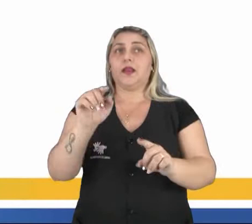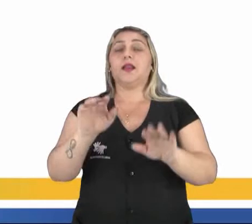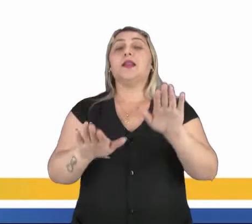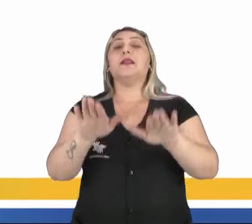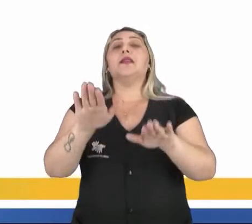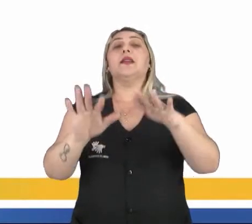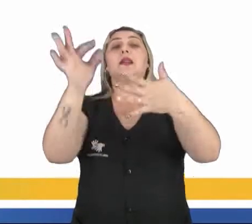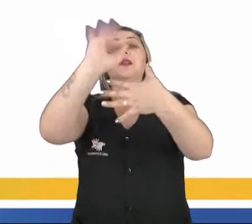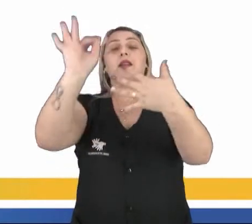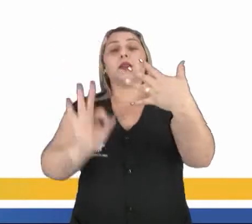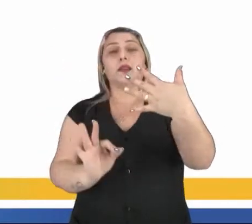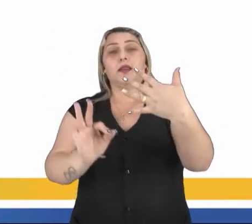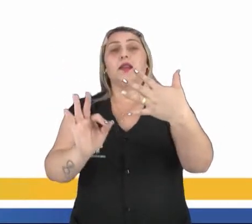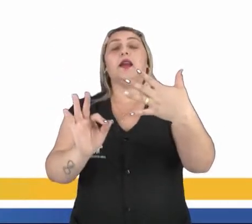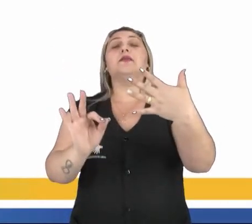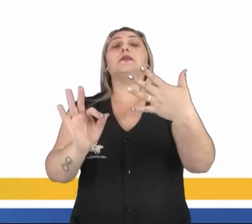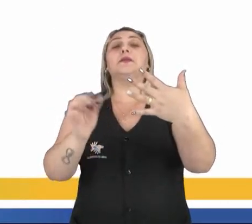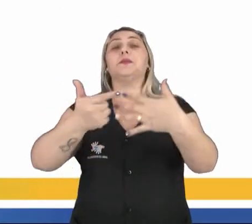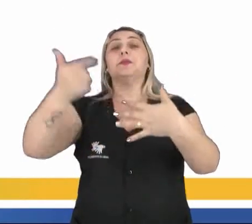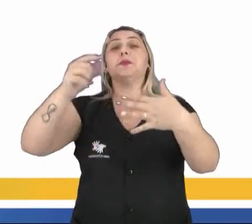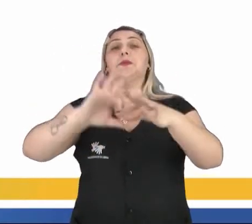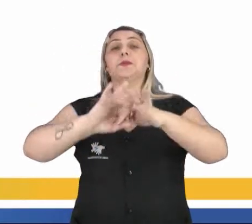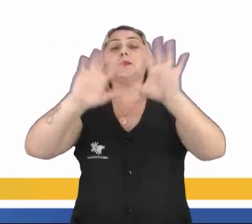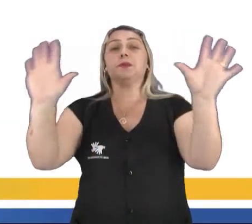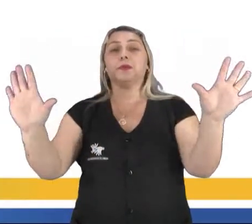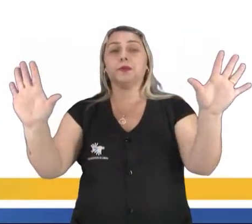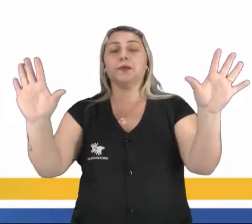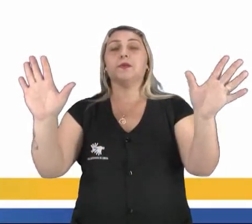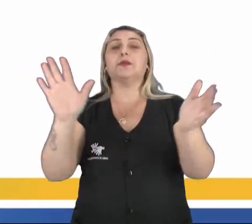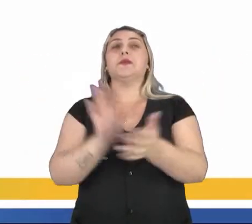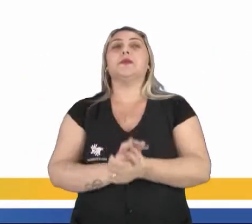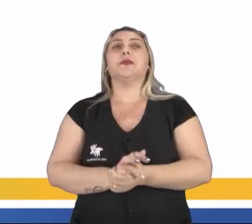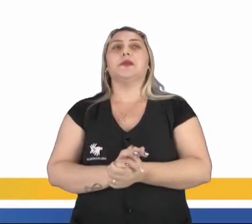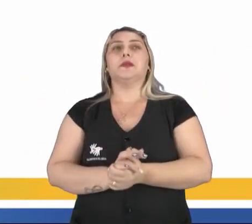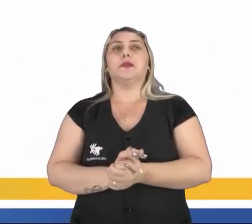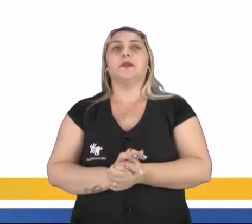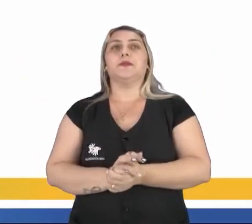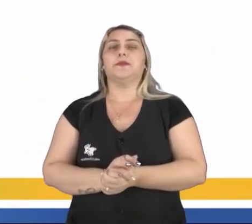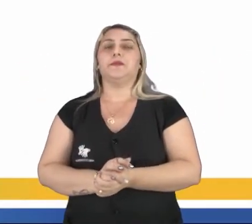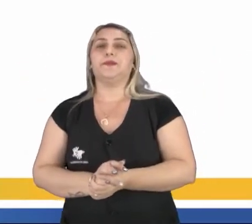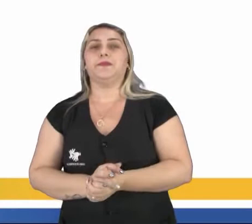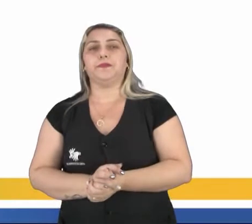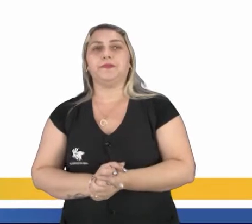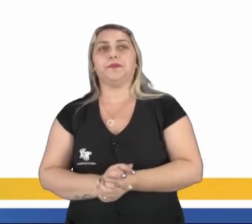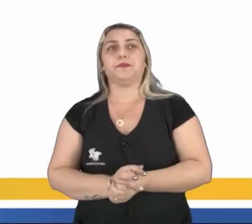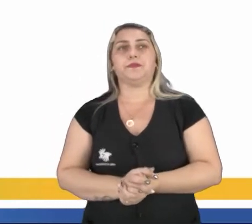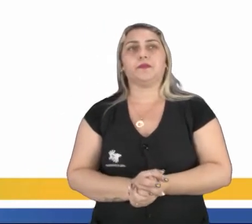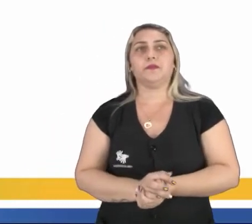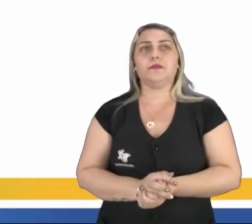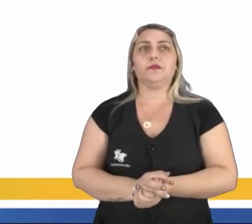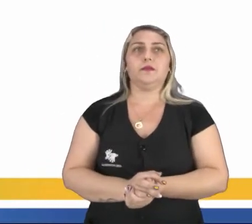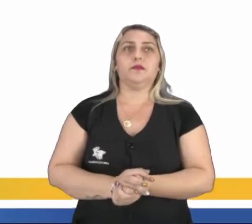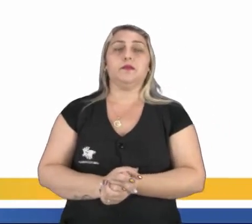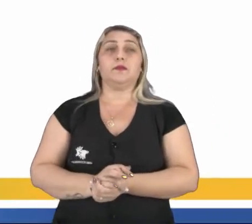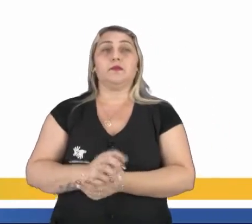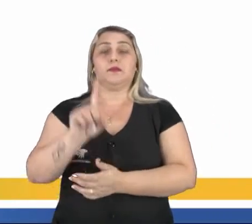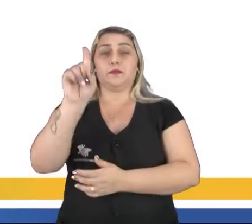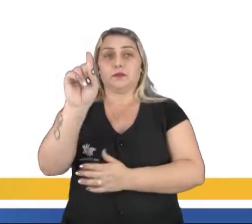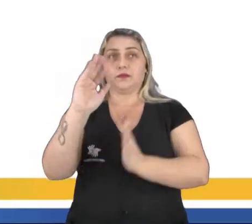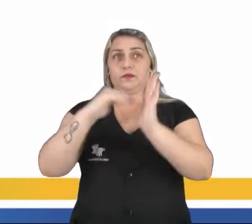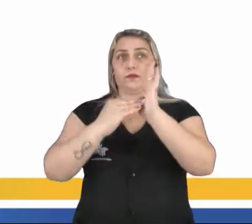com a classificação das orações coordenadas. Nós temos ali as orações coordenadas, né, de 1